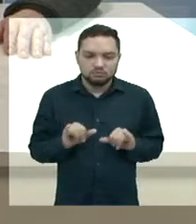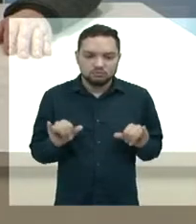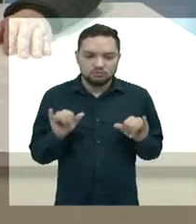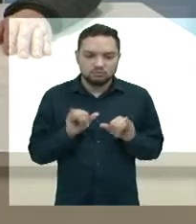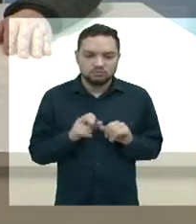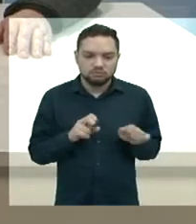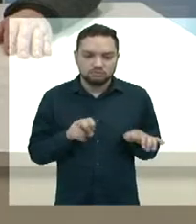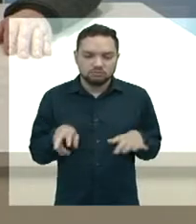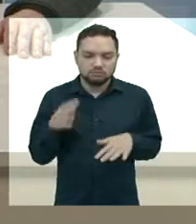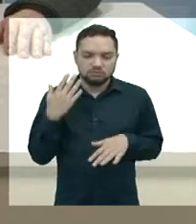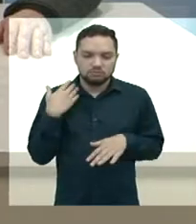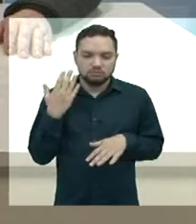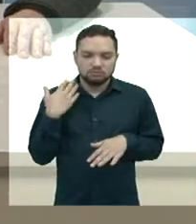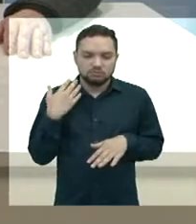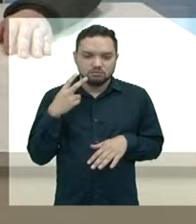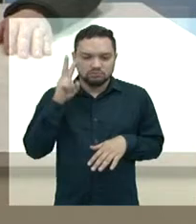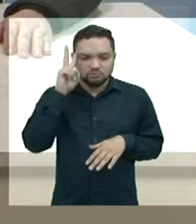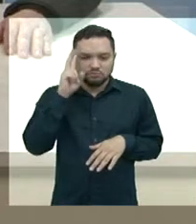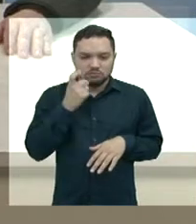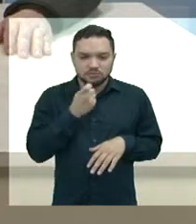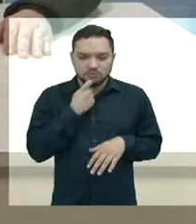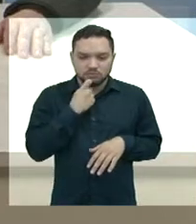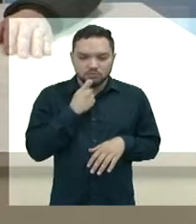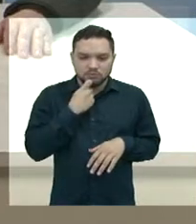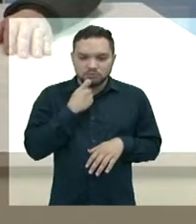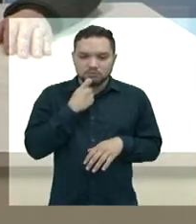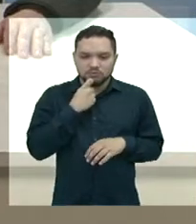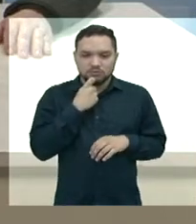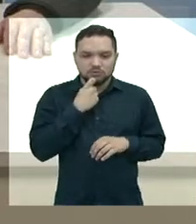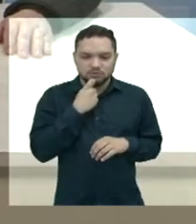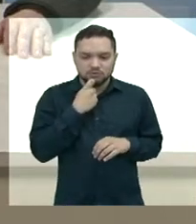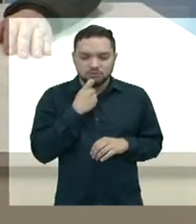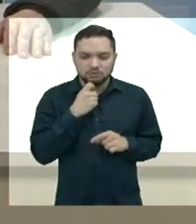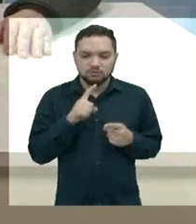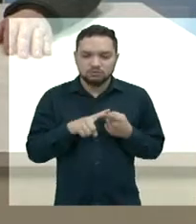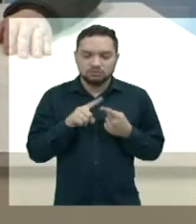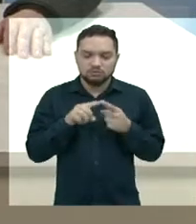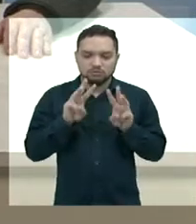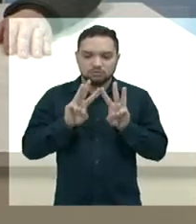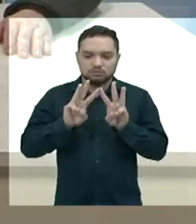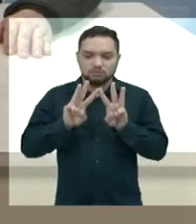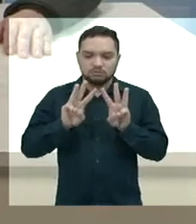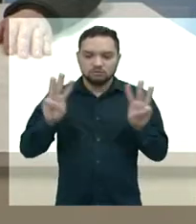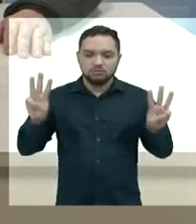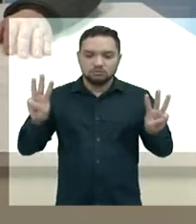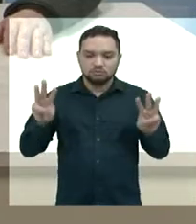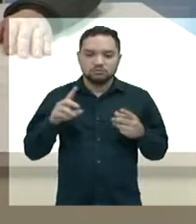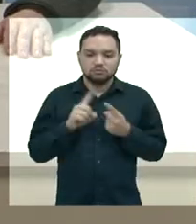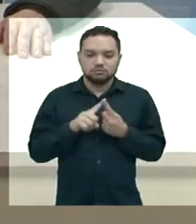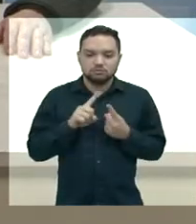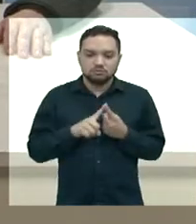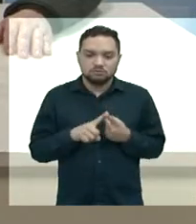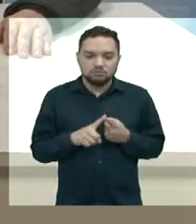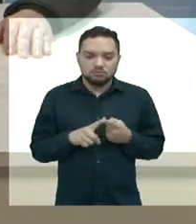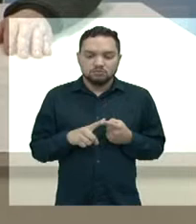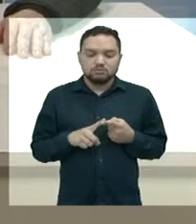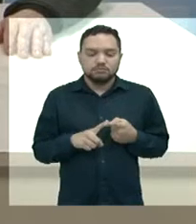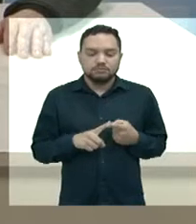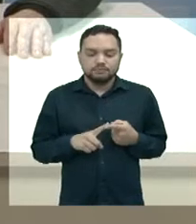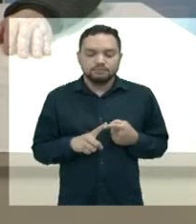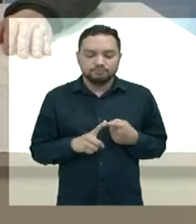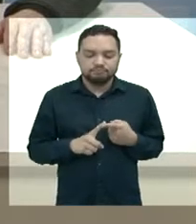da semana, de segunda a sexta. Nos principais jornais e portais de portais, né? É um episódio